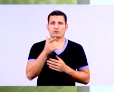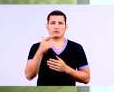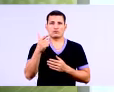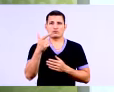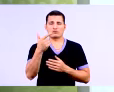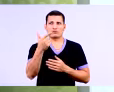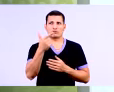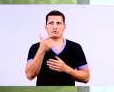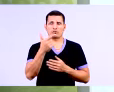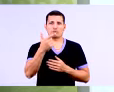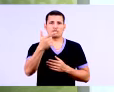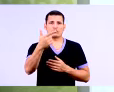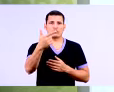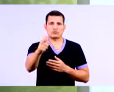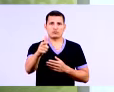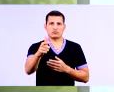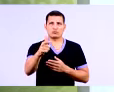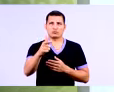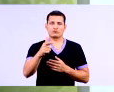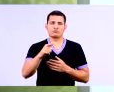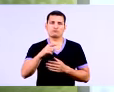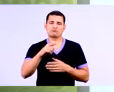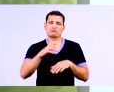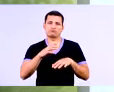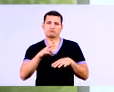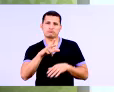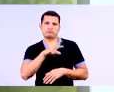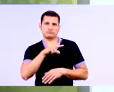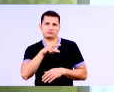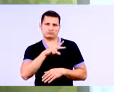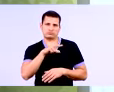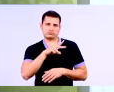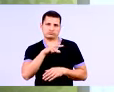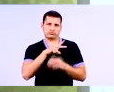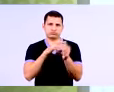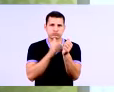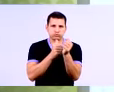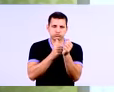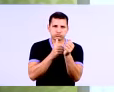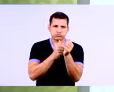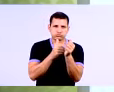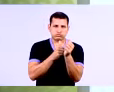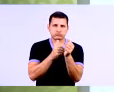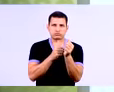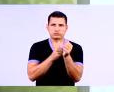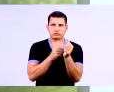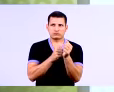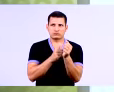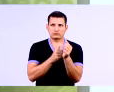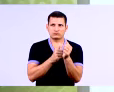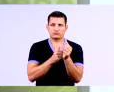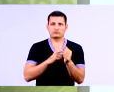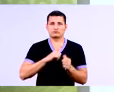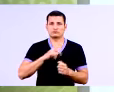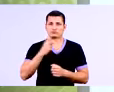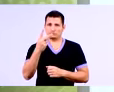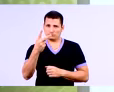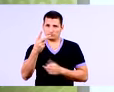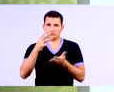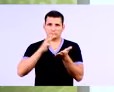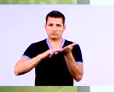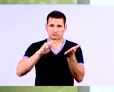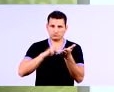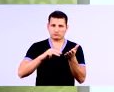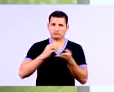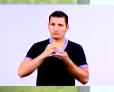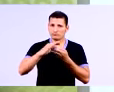forma um pouco mais privada, um pouco mais empacotada. Então, são os dois métodos de envio